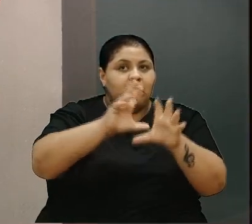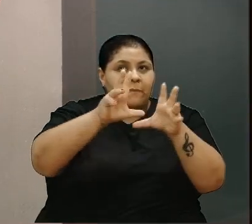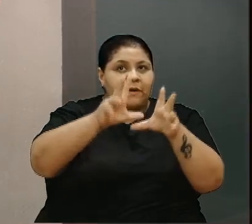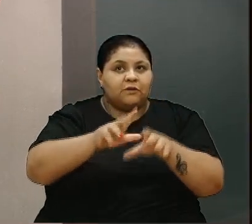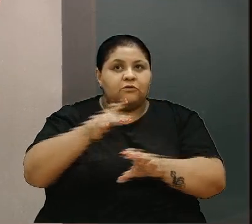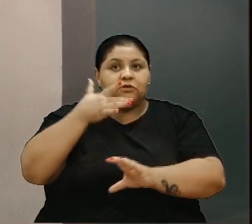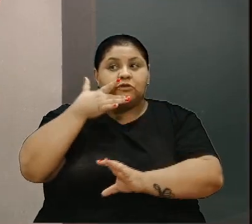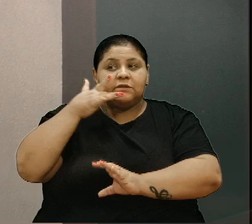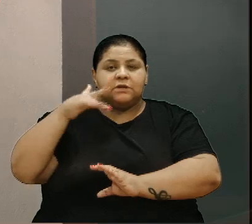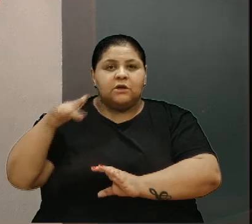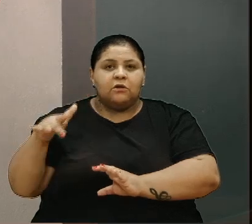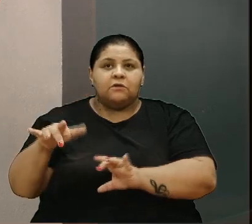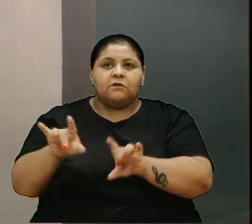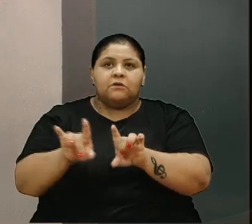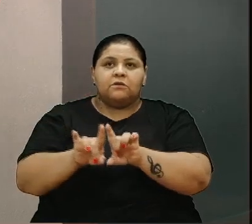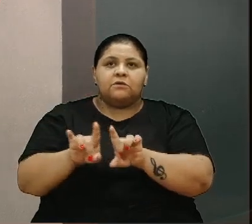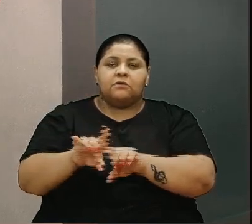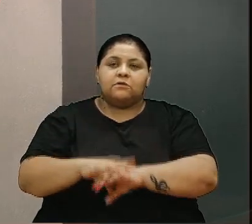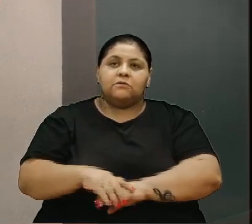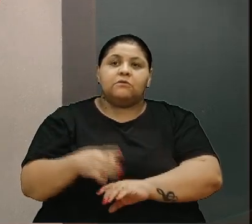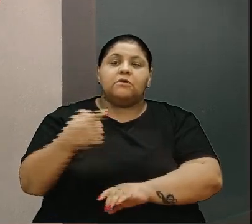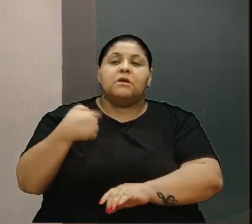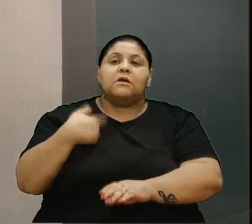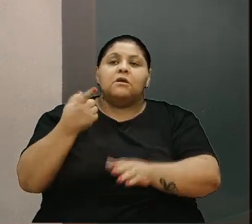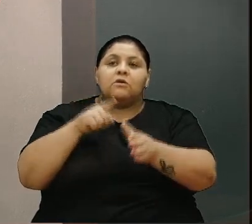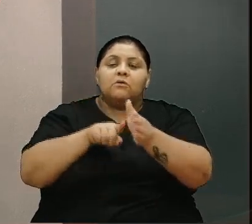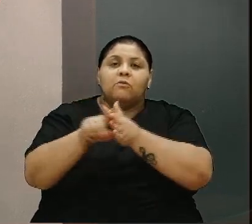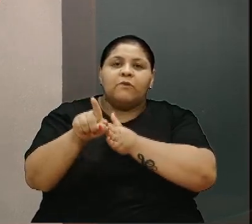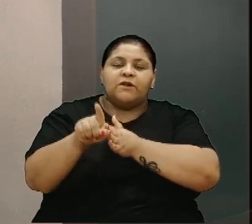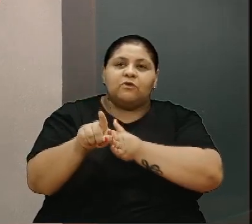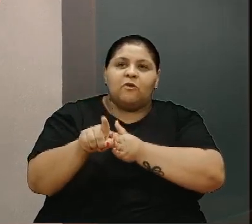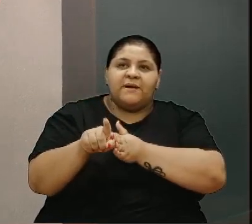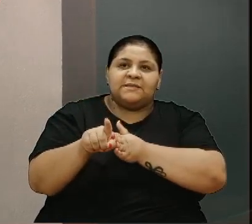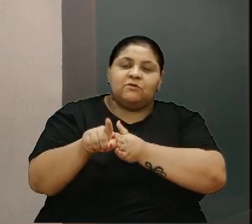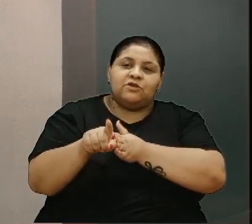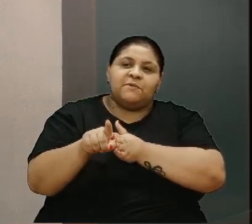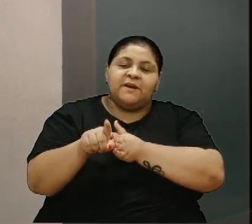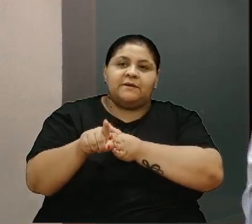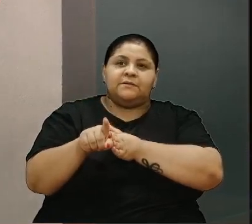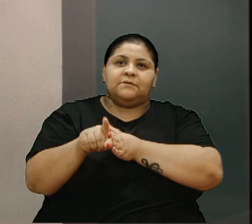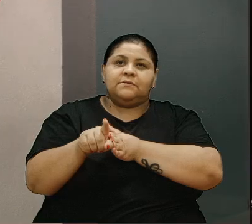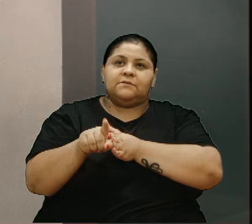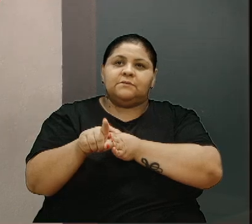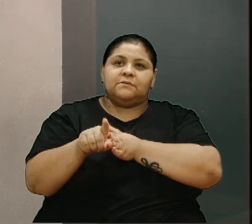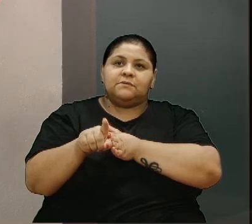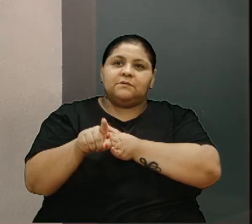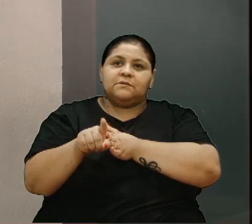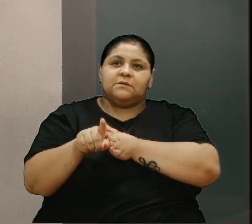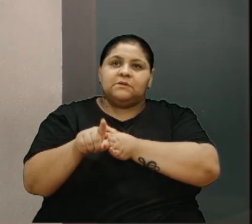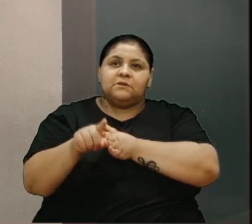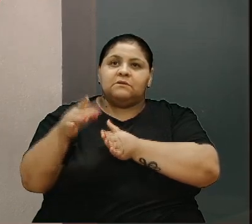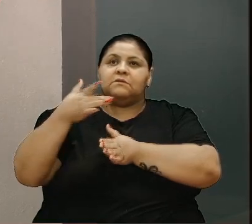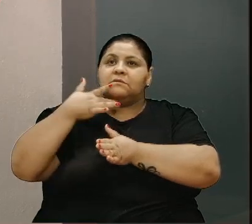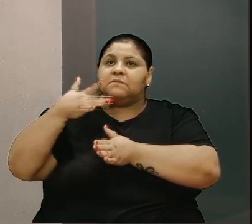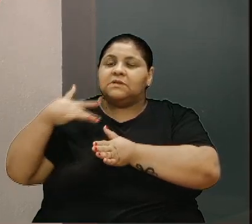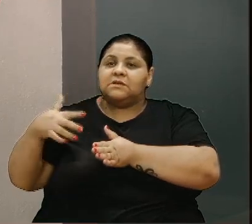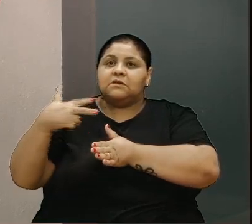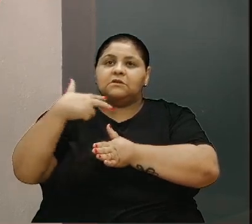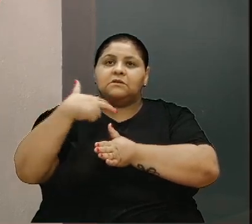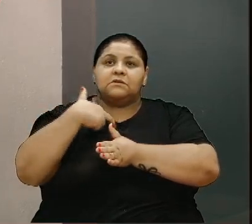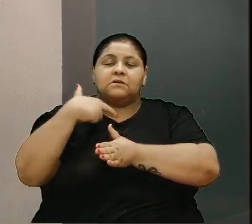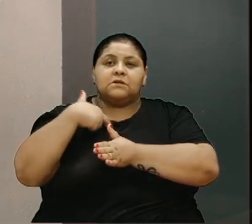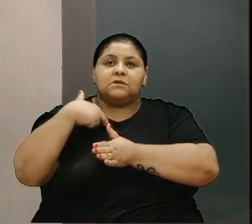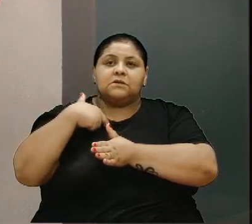de 4 e 5 anos. Eu pergunto a vocês, uma criança de 4, 5 anos, ela não pode ficar em casa sozinha. Ela vai